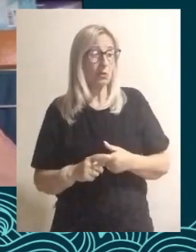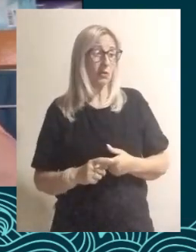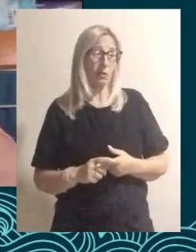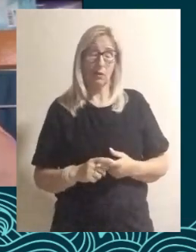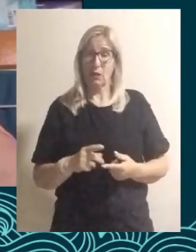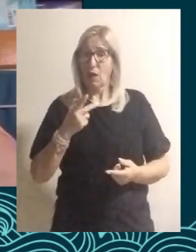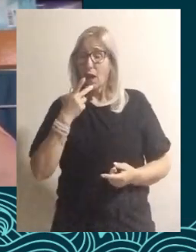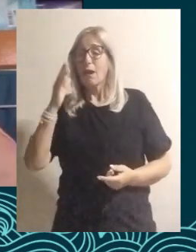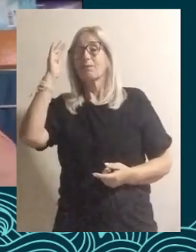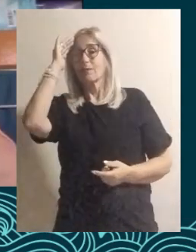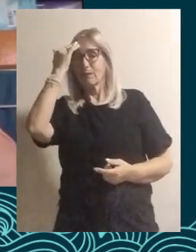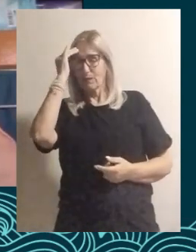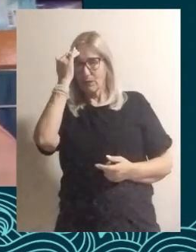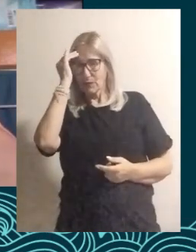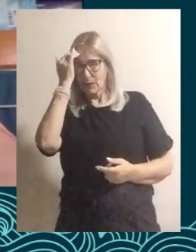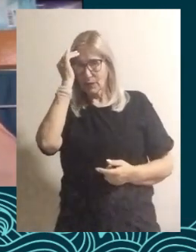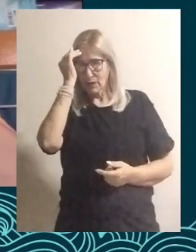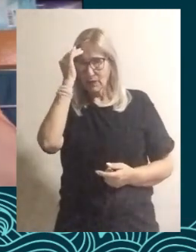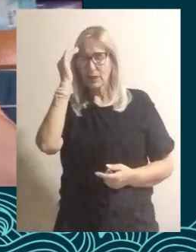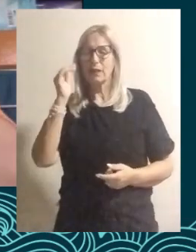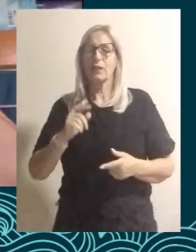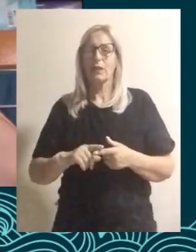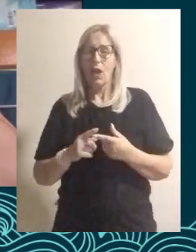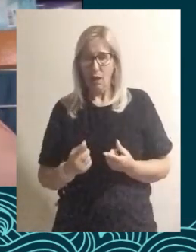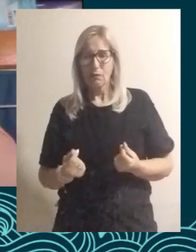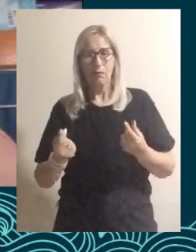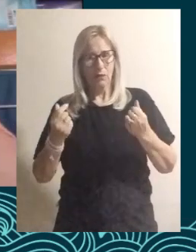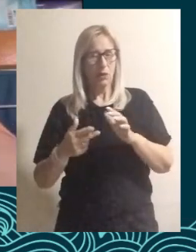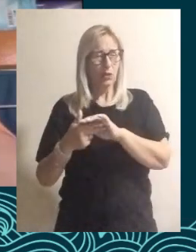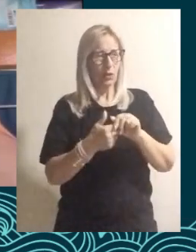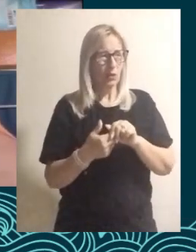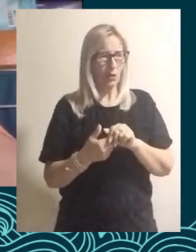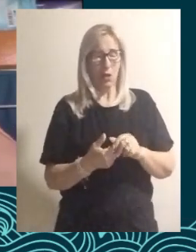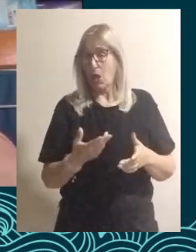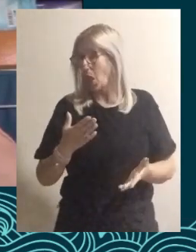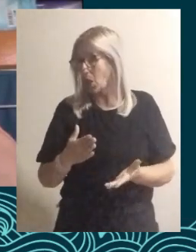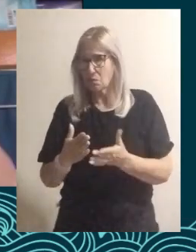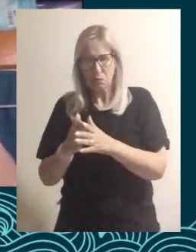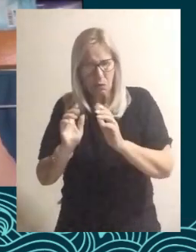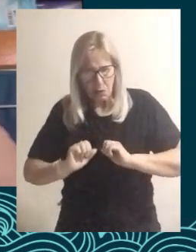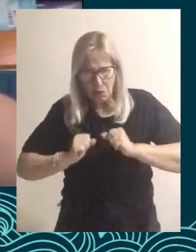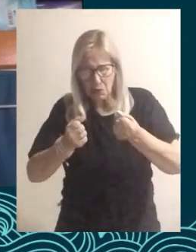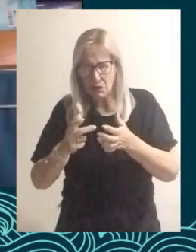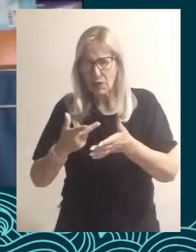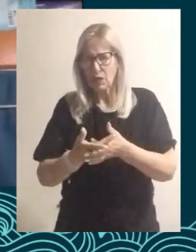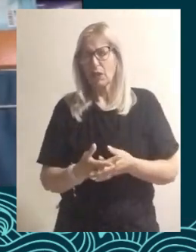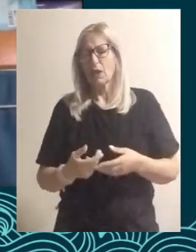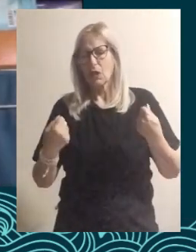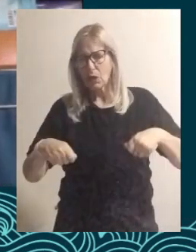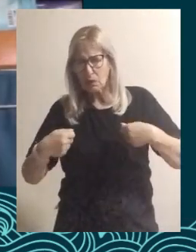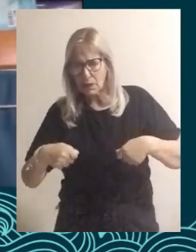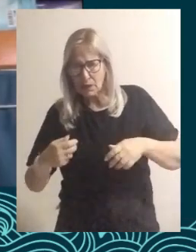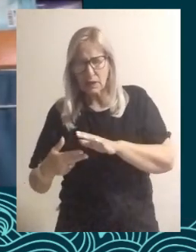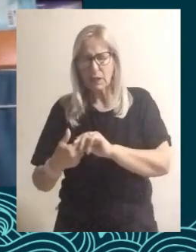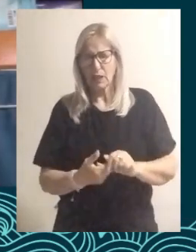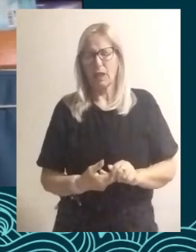ter todos os materiais. Eu descobri que, apesar de ser uma pessoa muito privilegiada, eu não conseguia